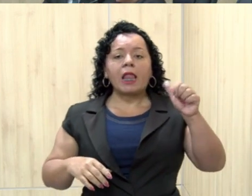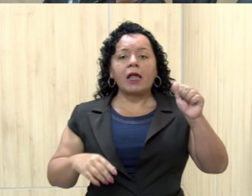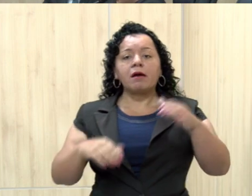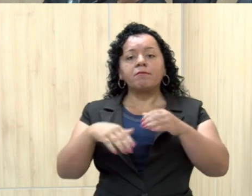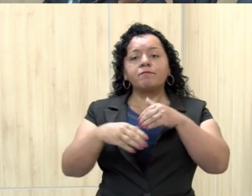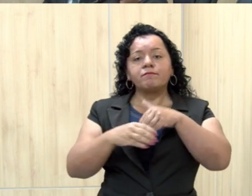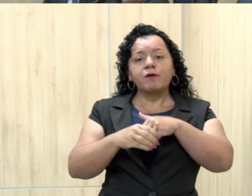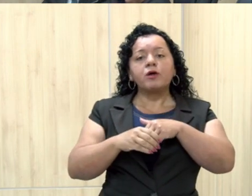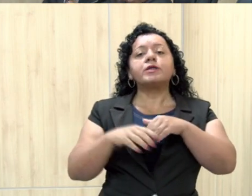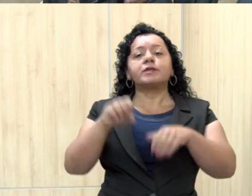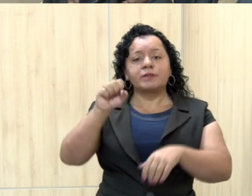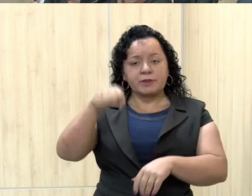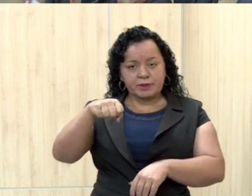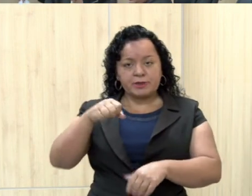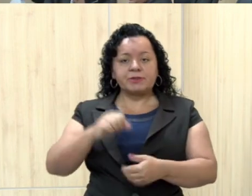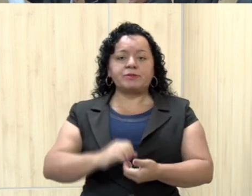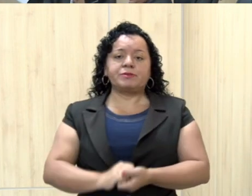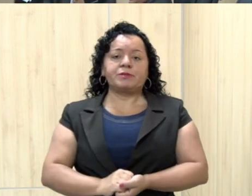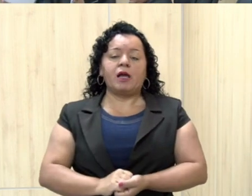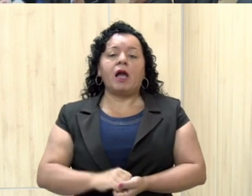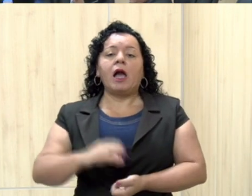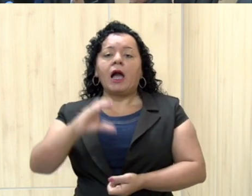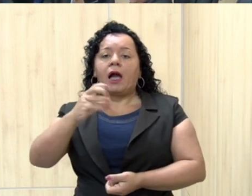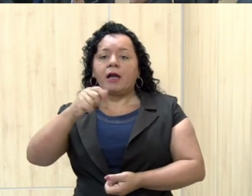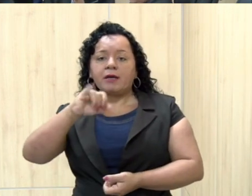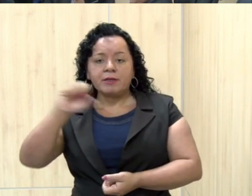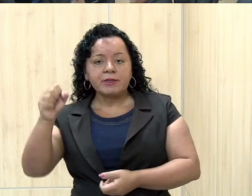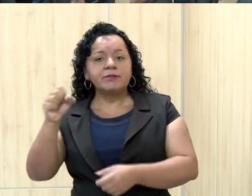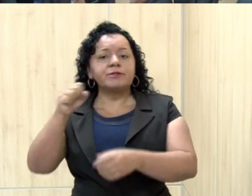Queiroz como votado